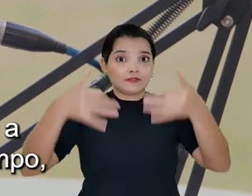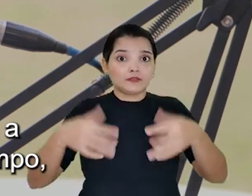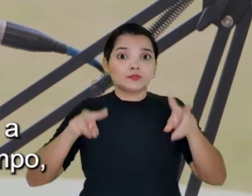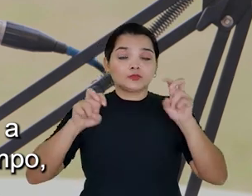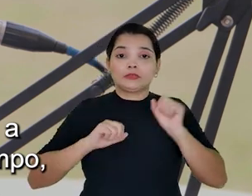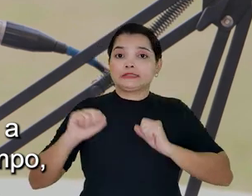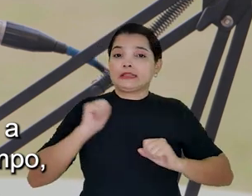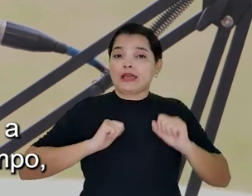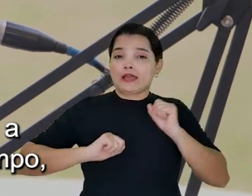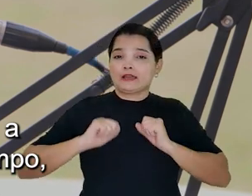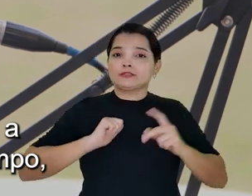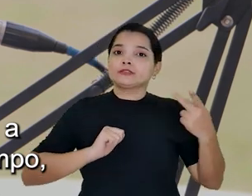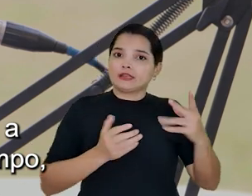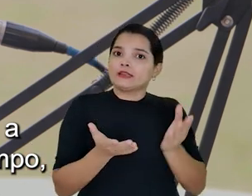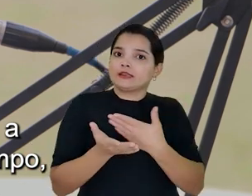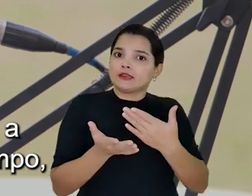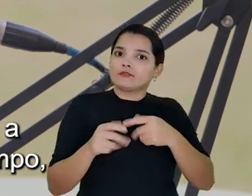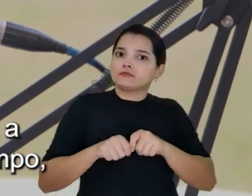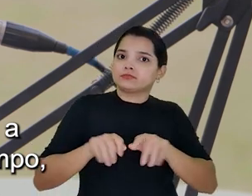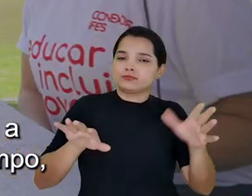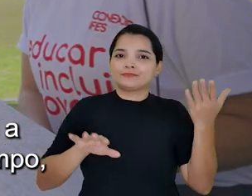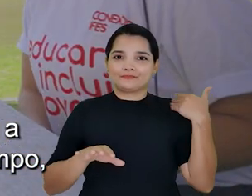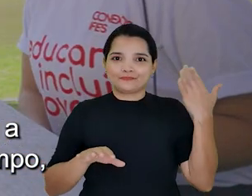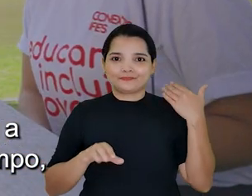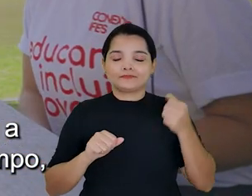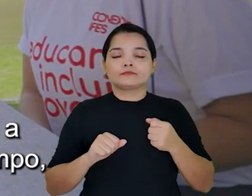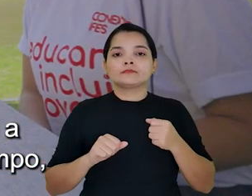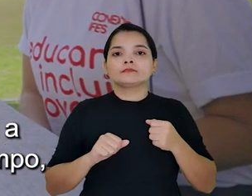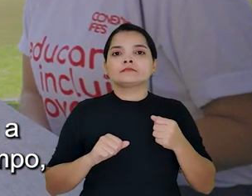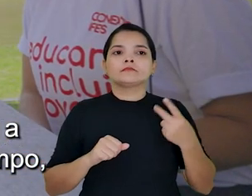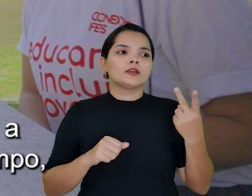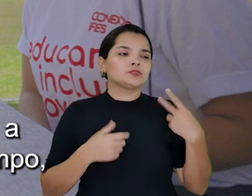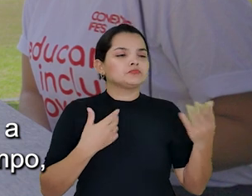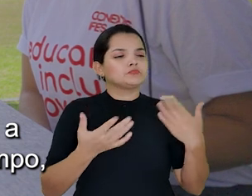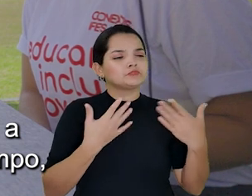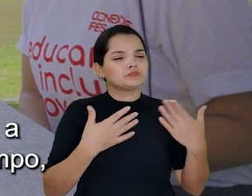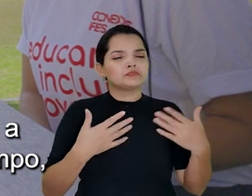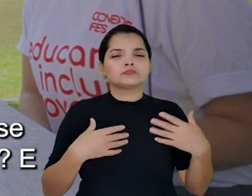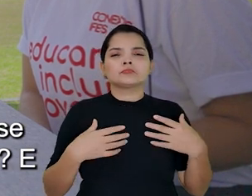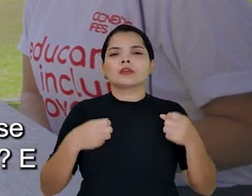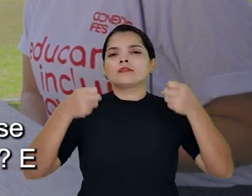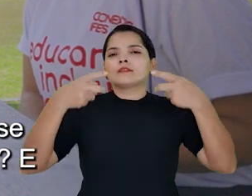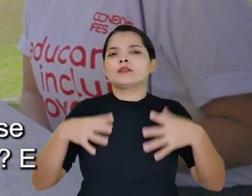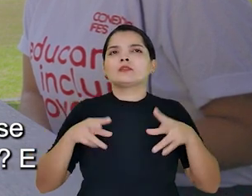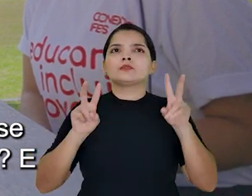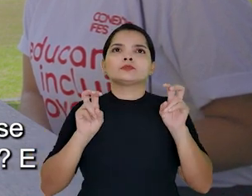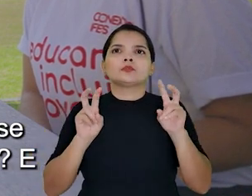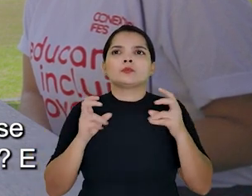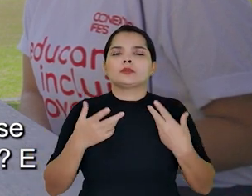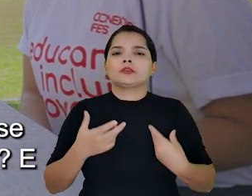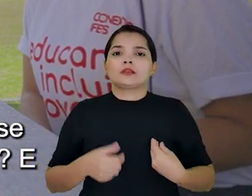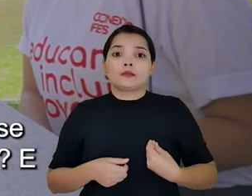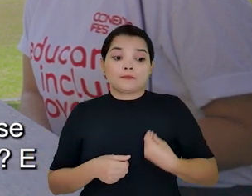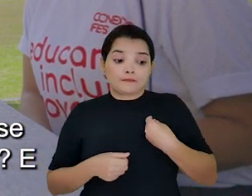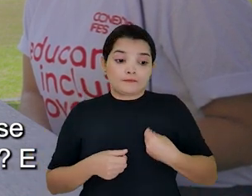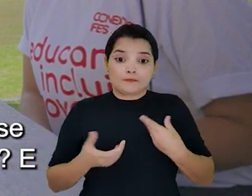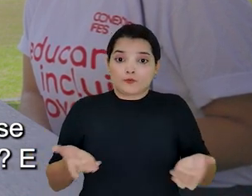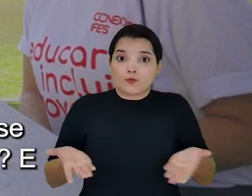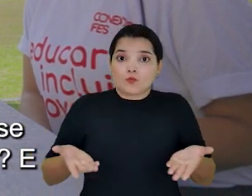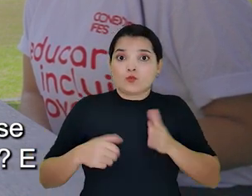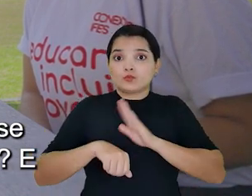isso e e a gente falou sobre tá presente no nosso tempo sobre eh o